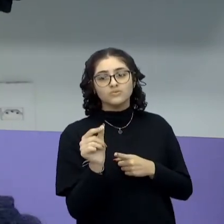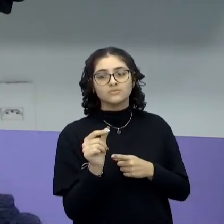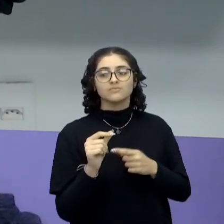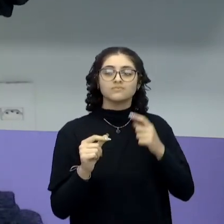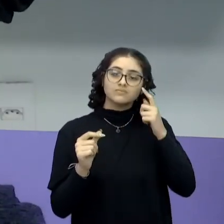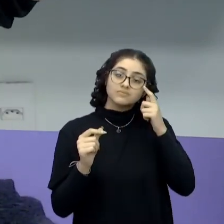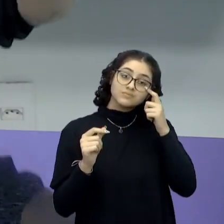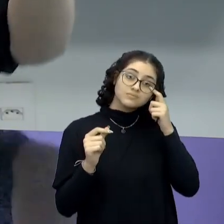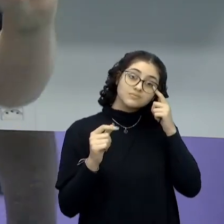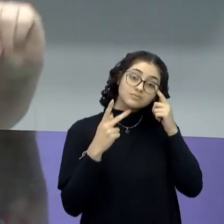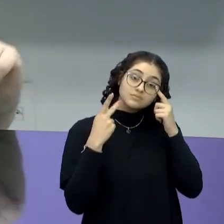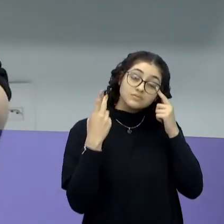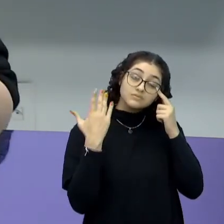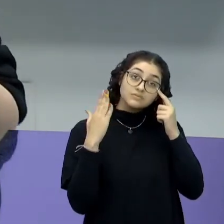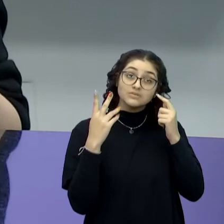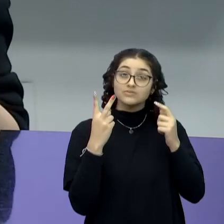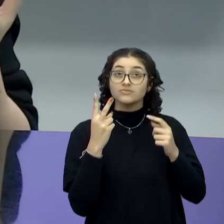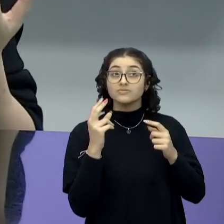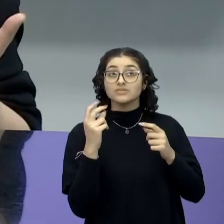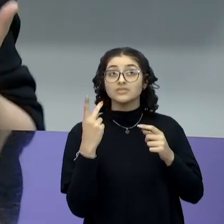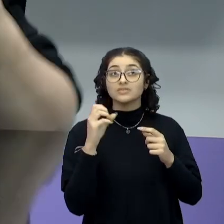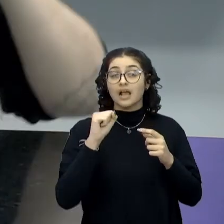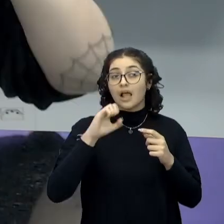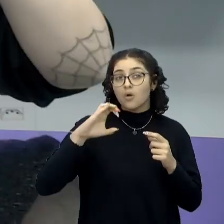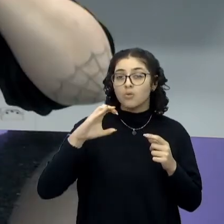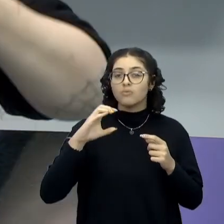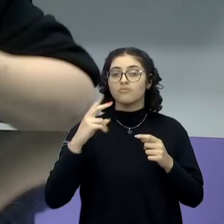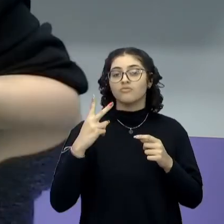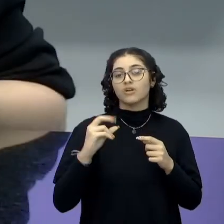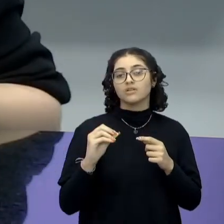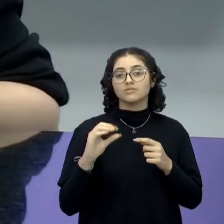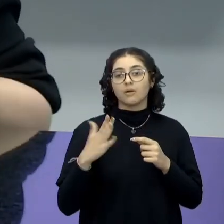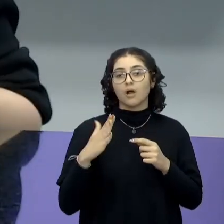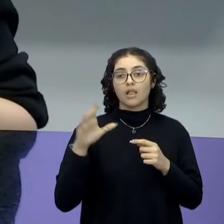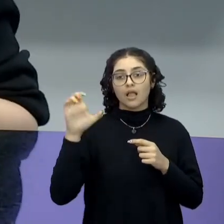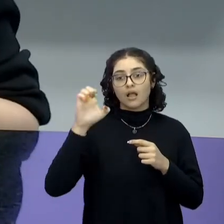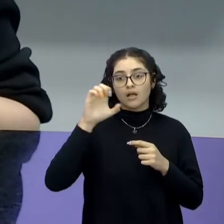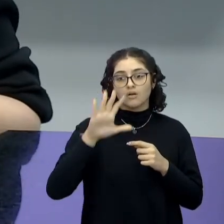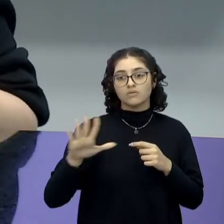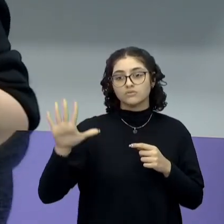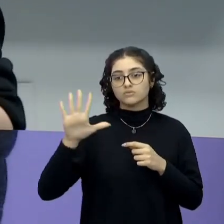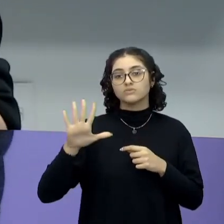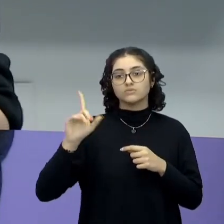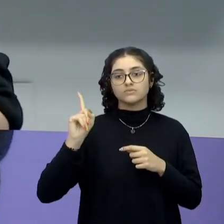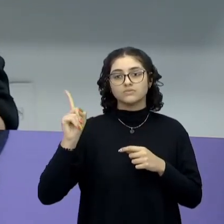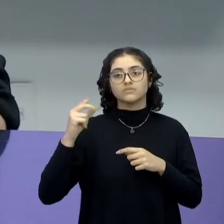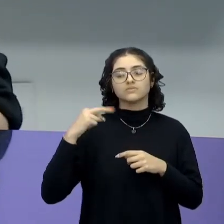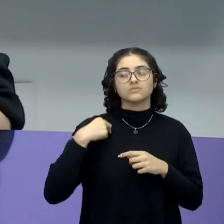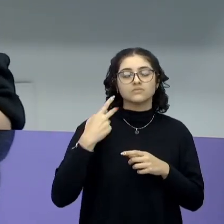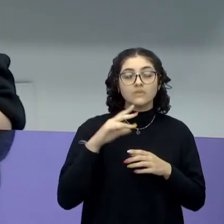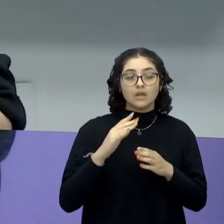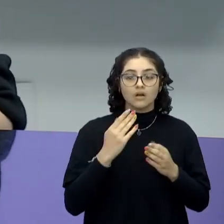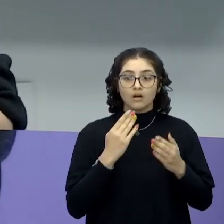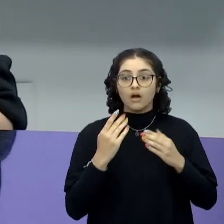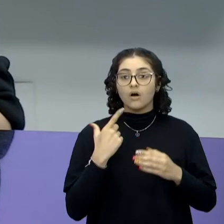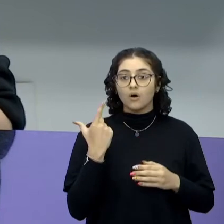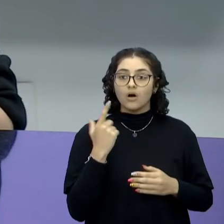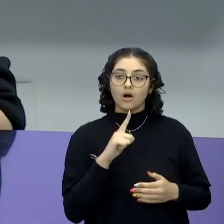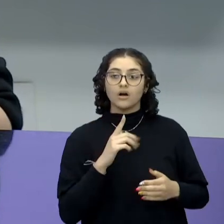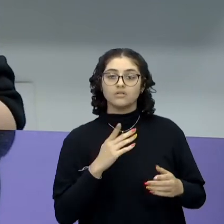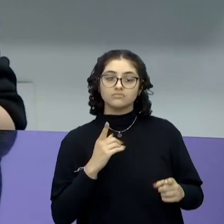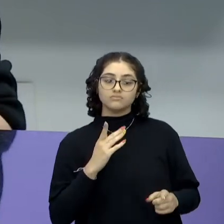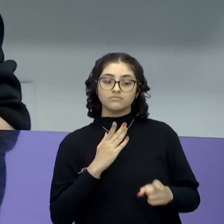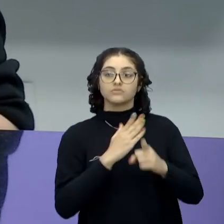metade do século XX na Europa. Mas se a gente fizer aqui um esforço analítico, certamente nós encontraremos diversos